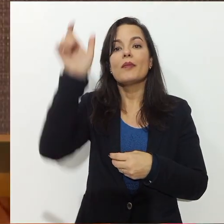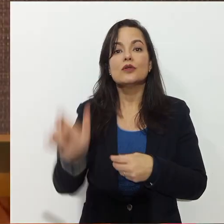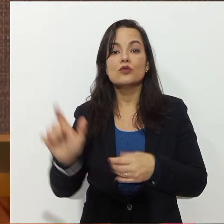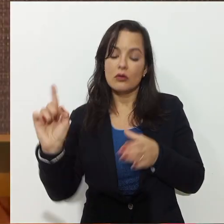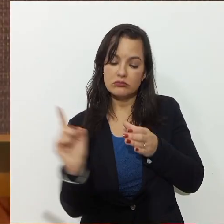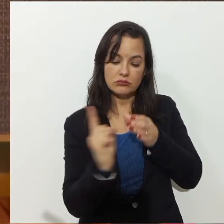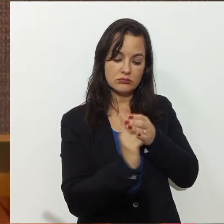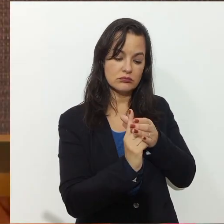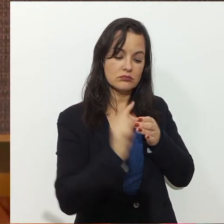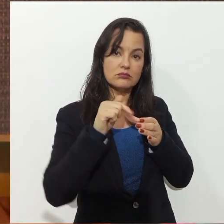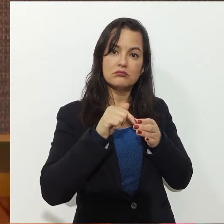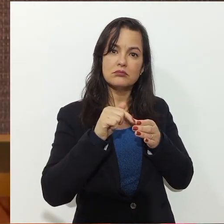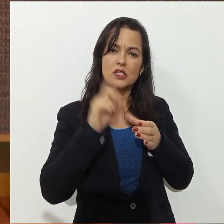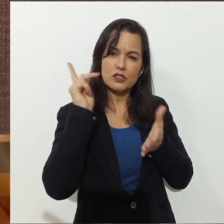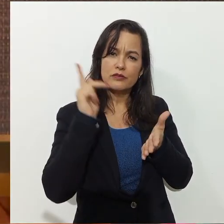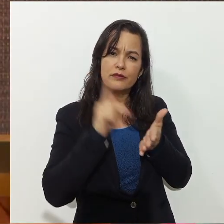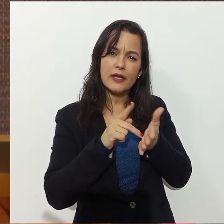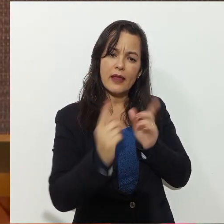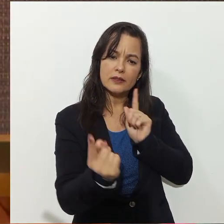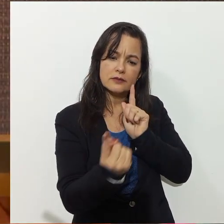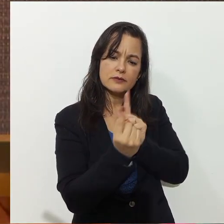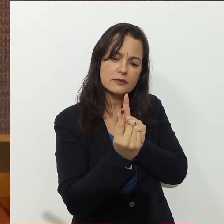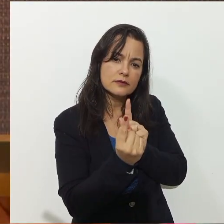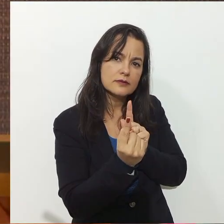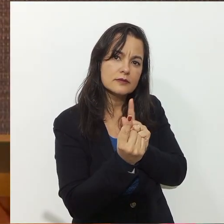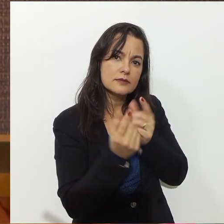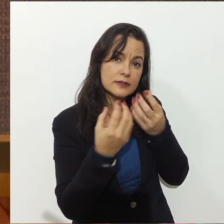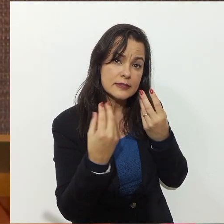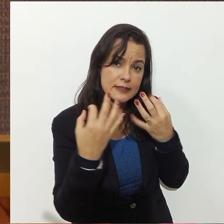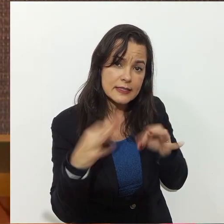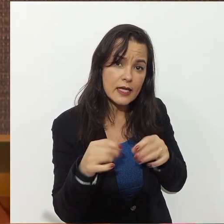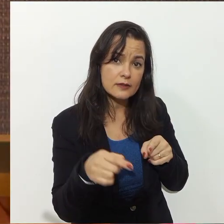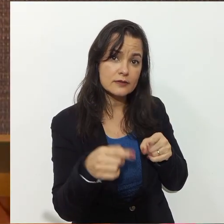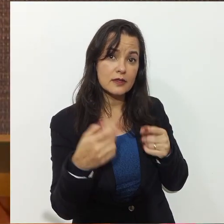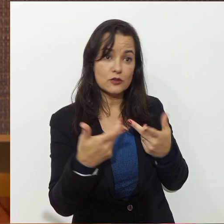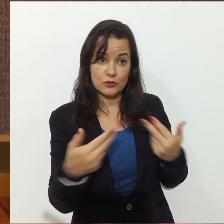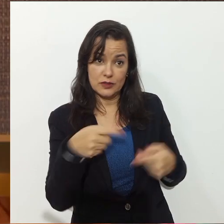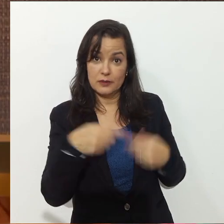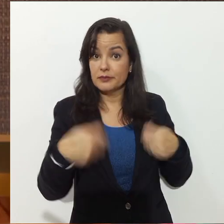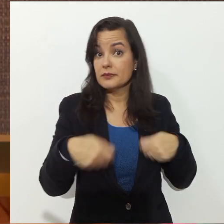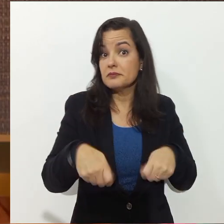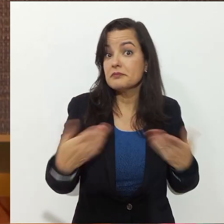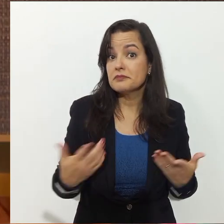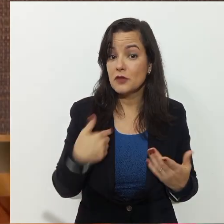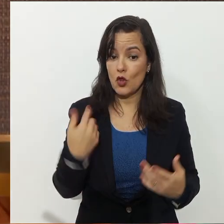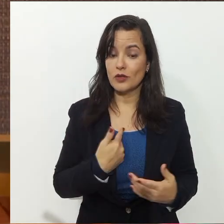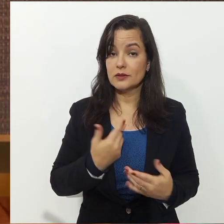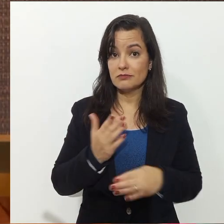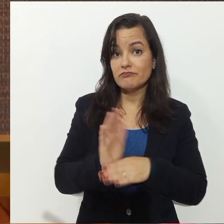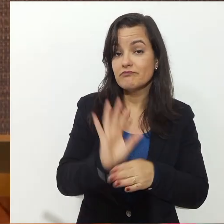atendida nas demandas, né, que ela tem. Então, acho que contemplou ali a